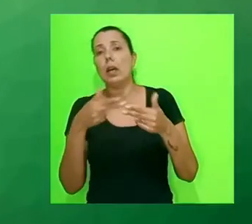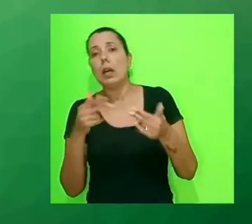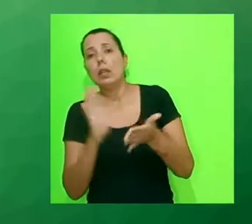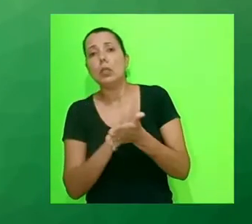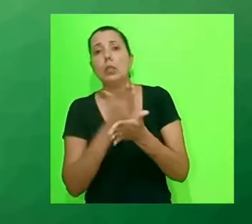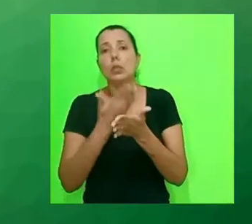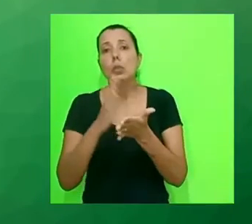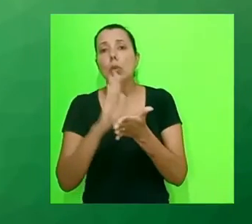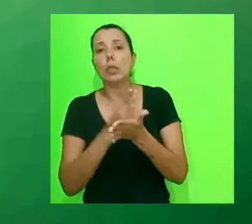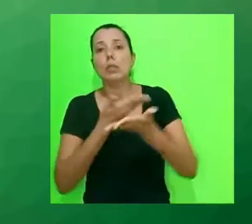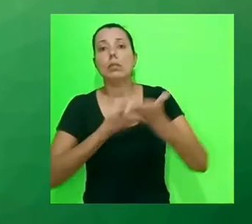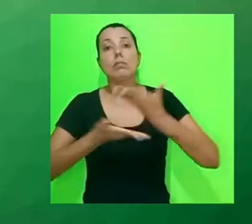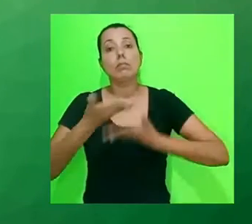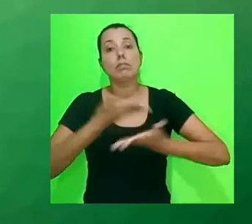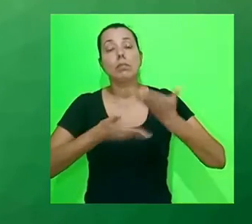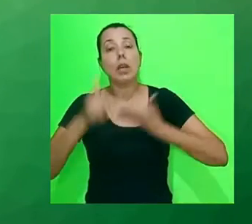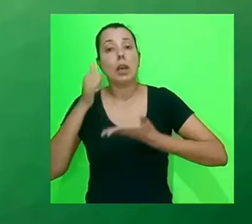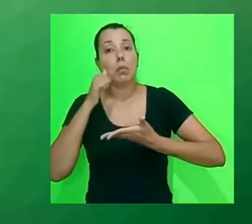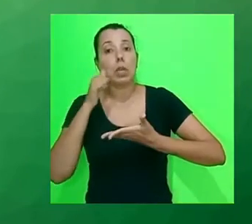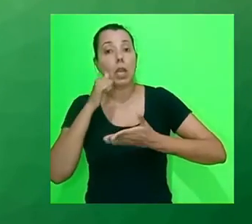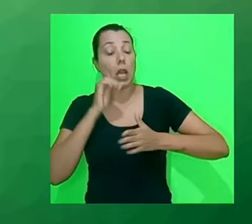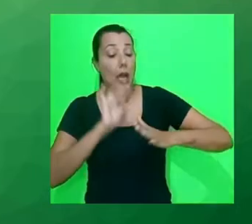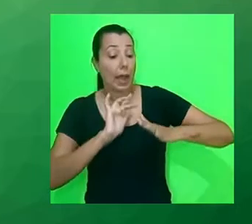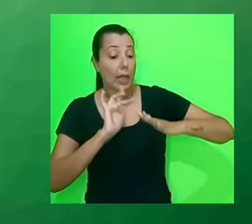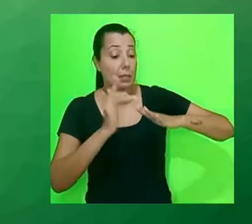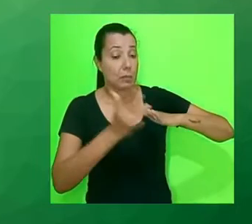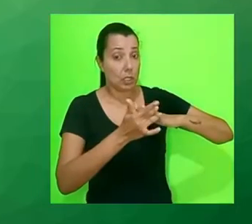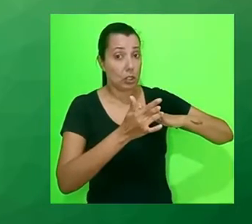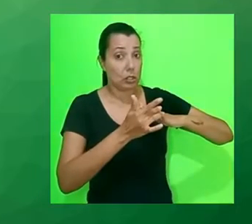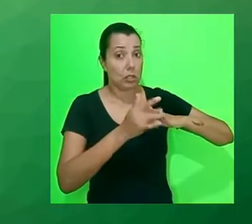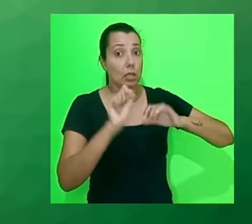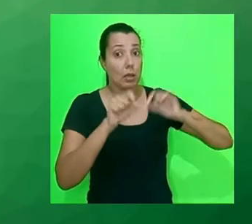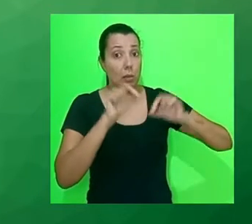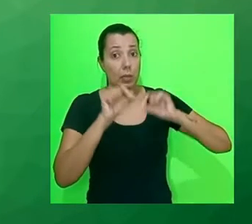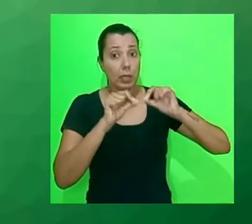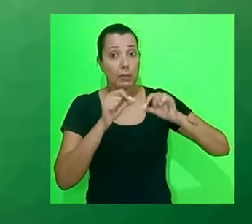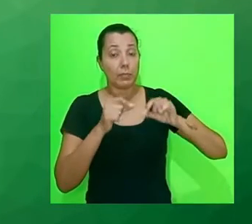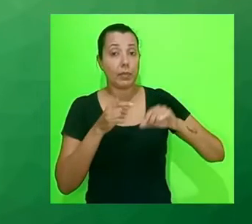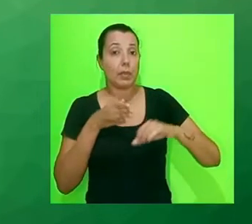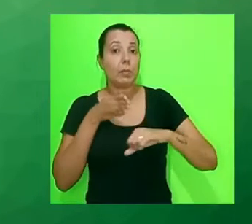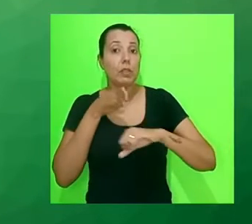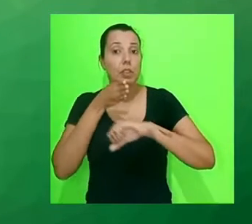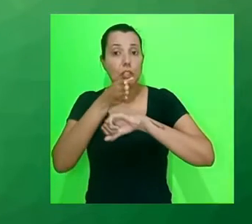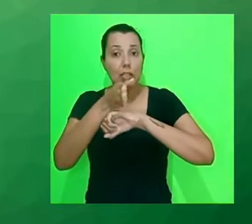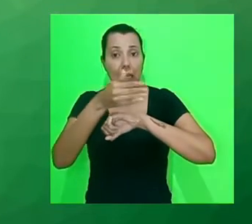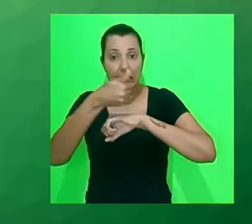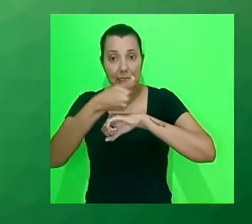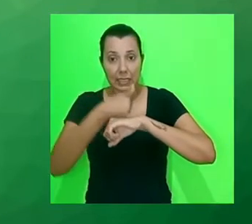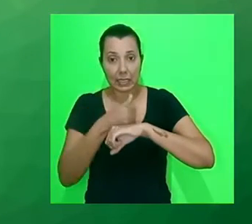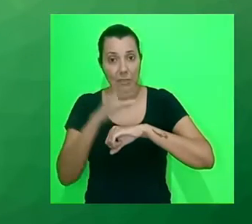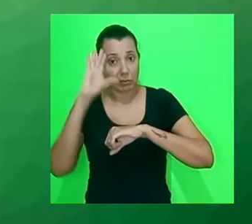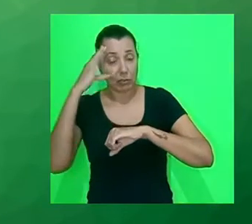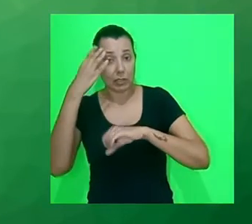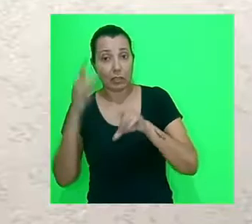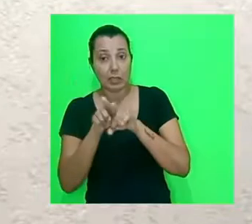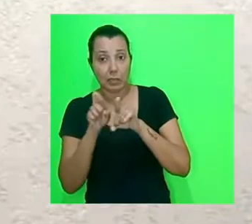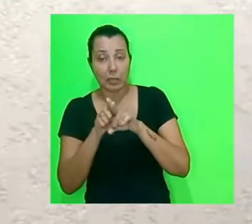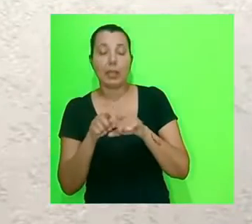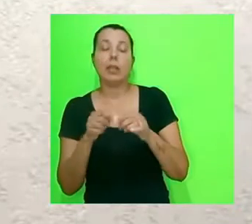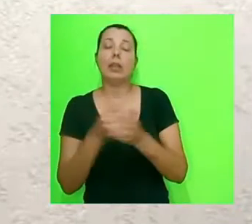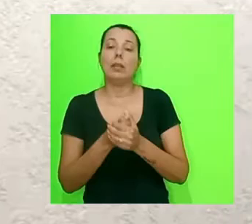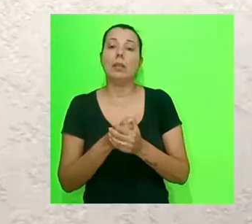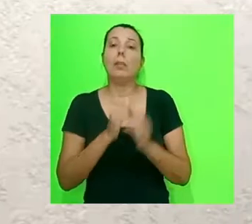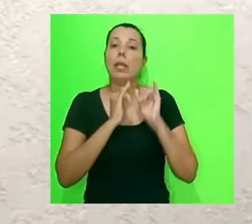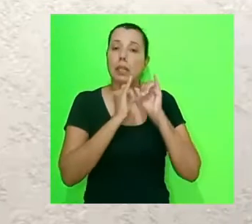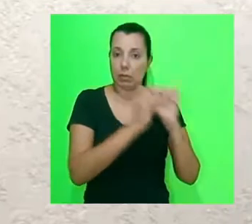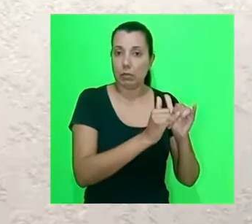muito obrigada pelo convite. Quanto à categoria, Nayá, só para encerrar aqui, dizer que qualquer